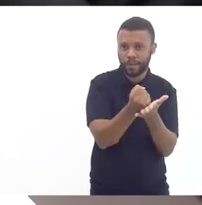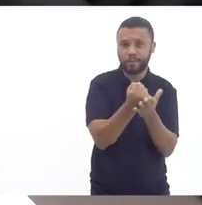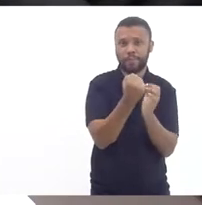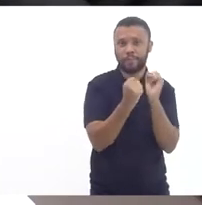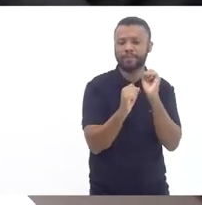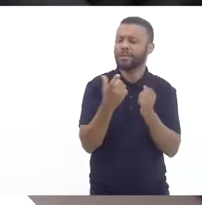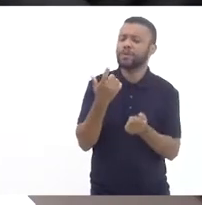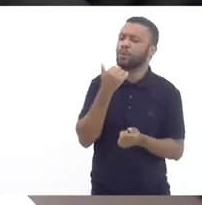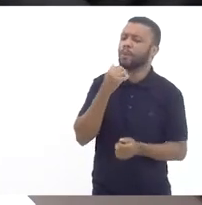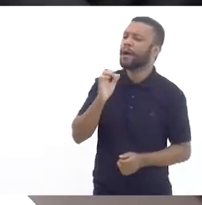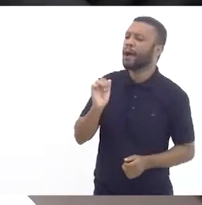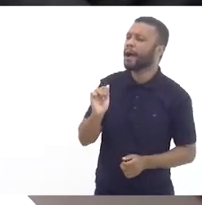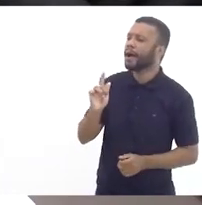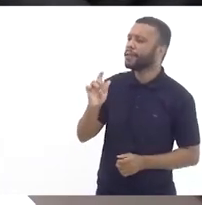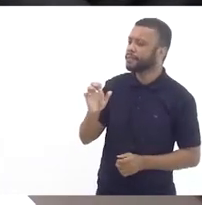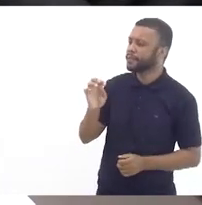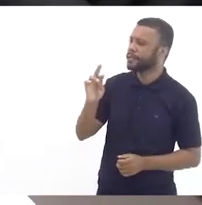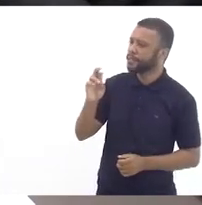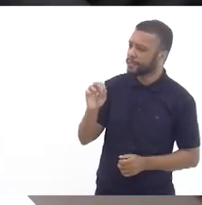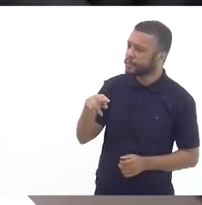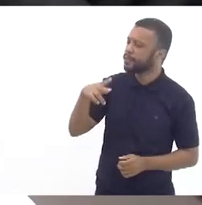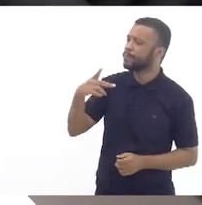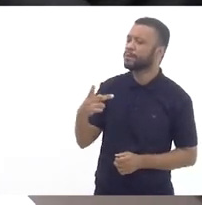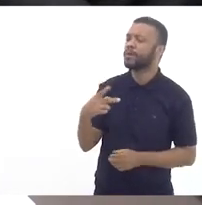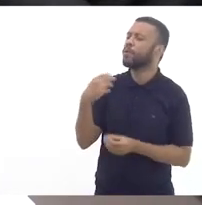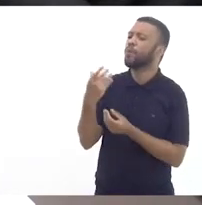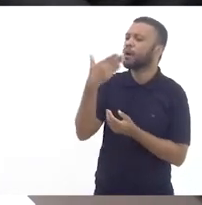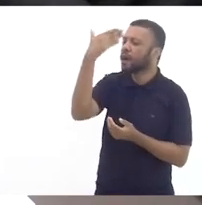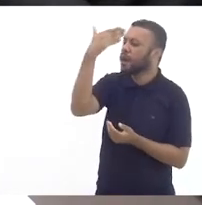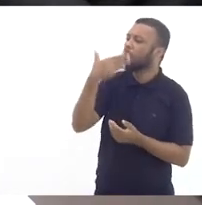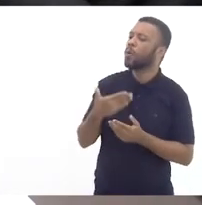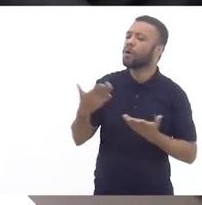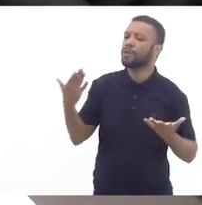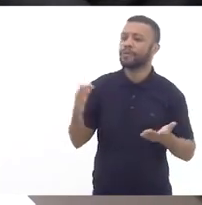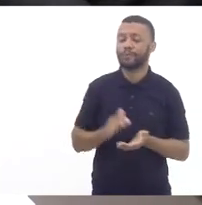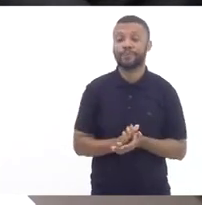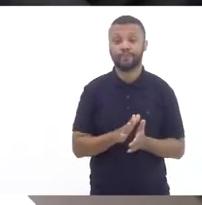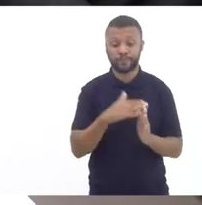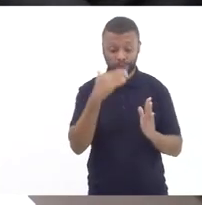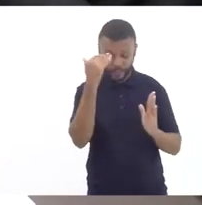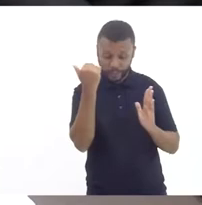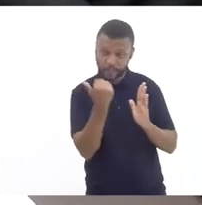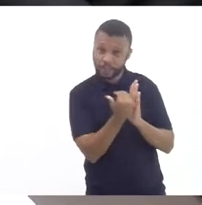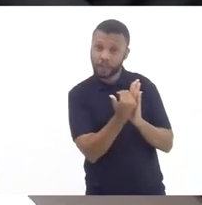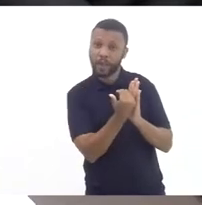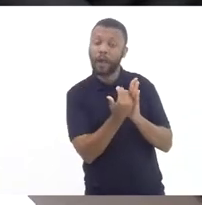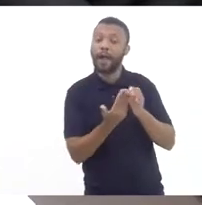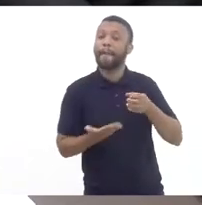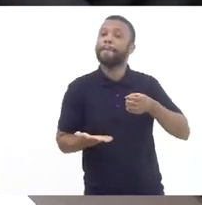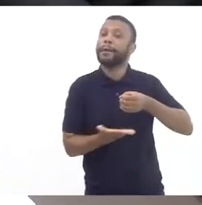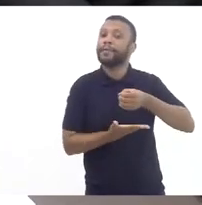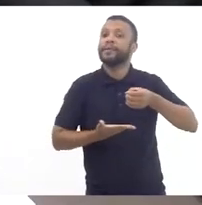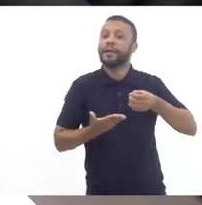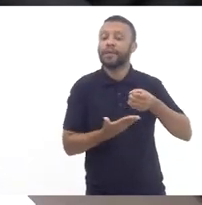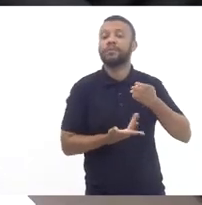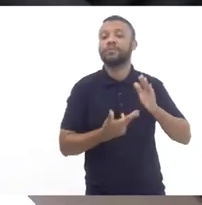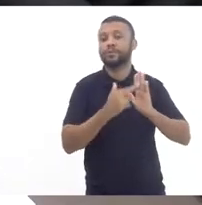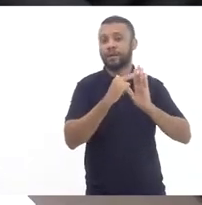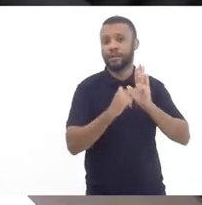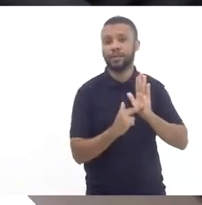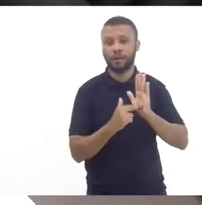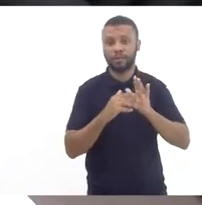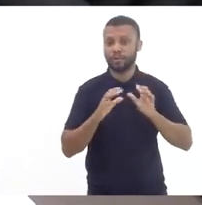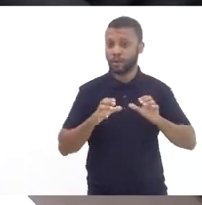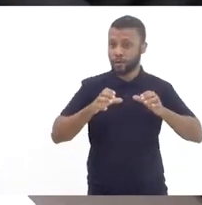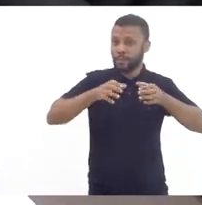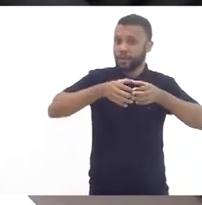Getransp constatou esses 5 descumprimentos? Como que constatou? Baseado nos relatórios desta comissão da Secretaria de Transporte. Ok. É isso que